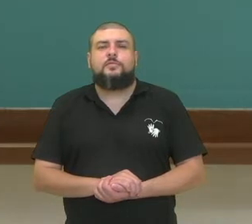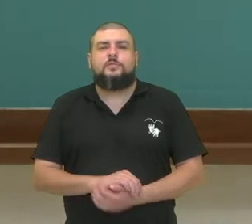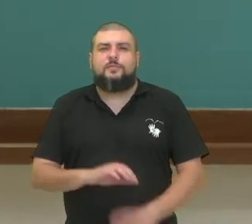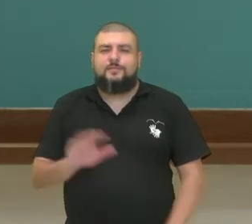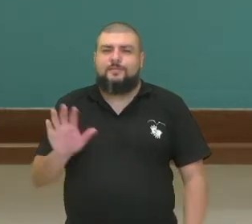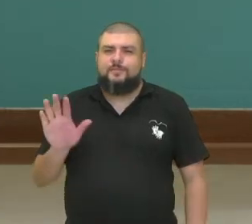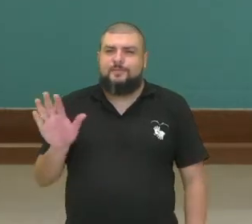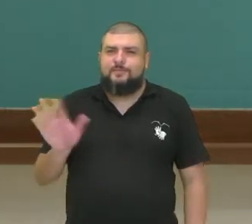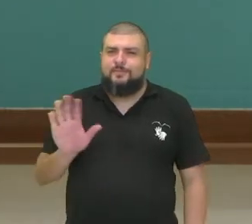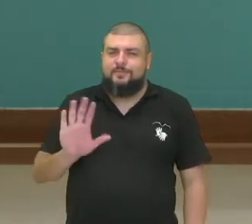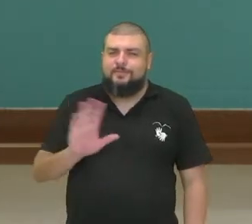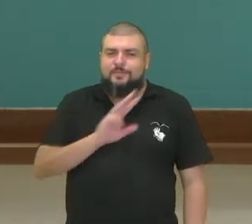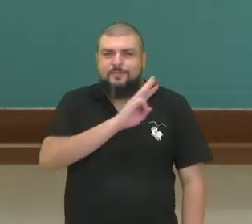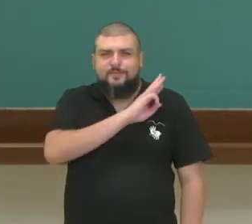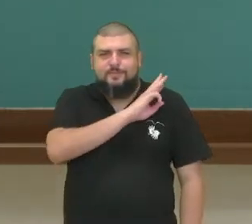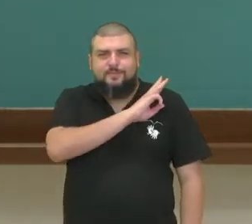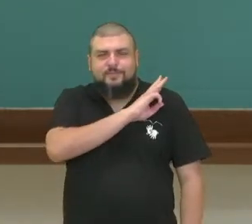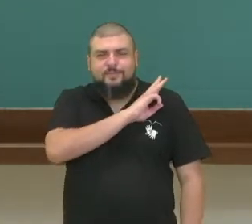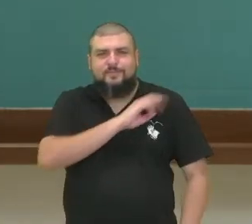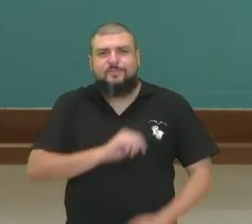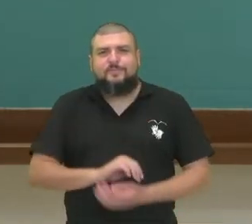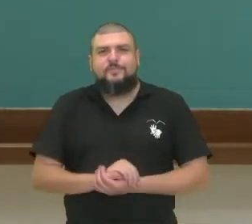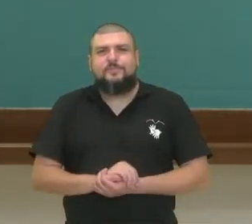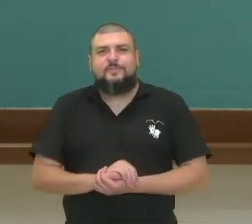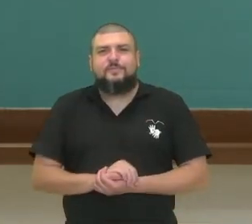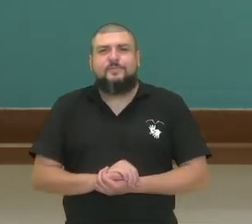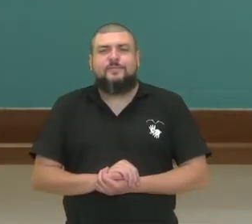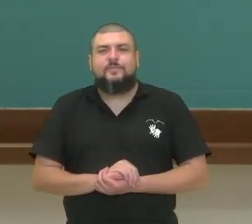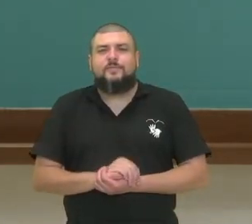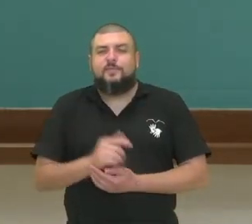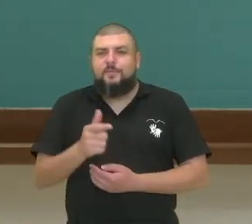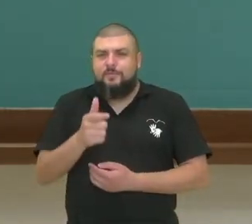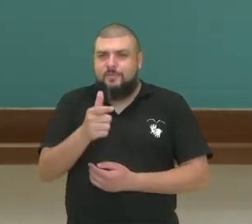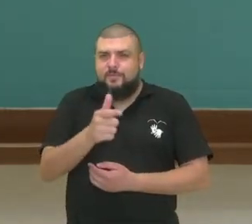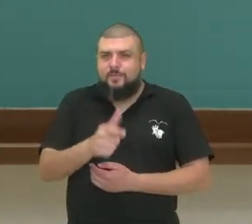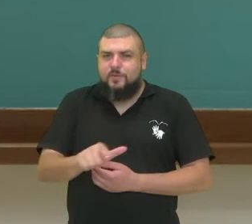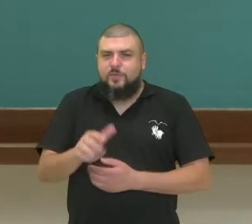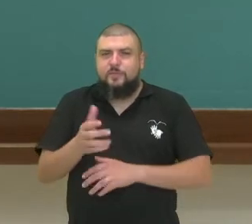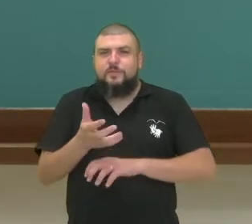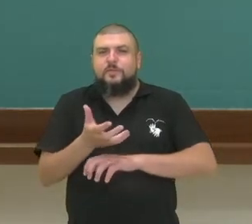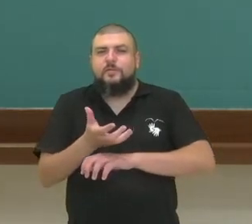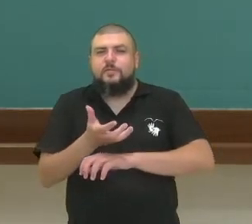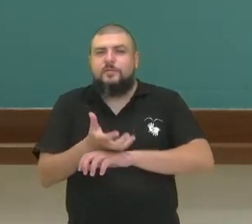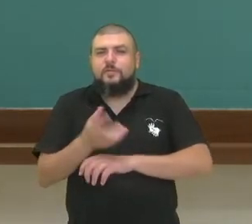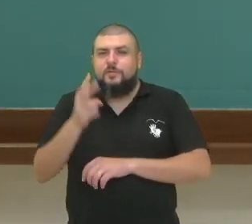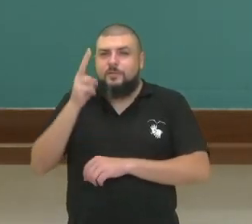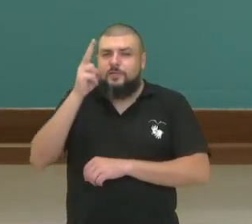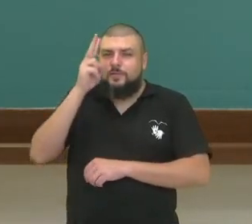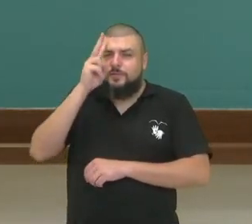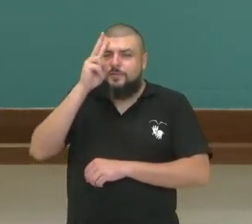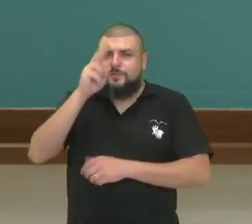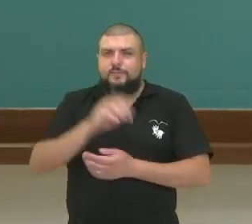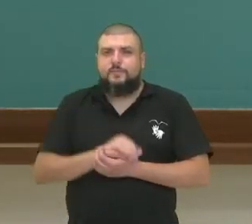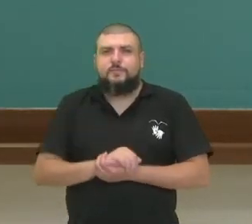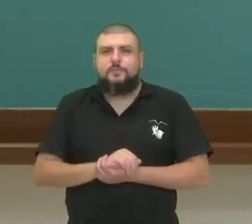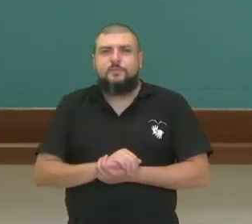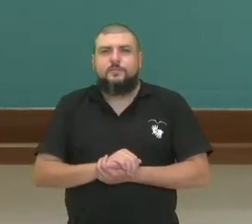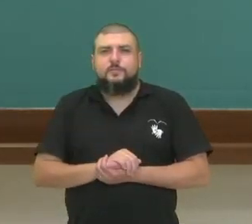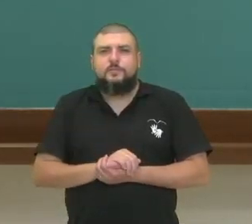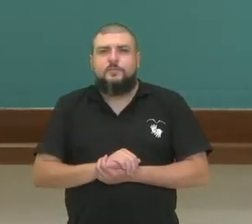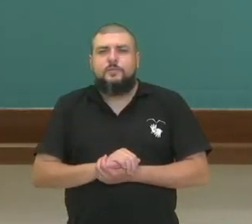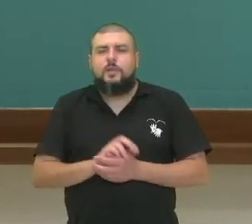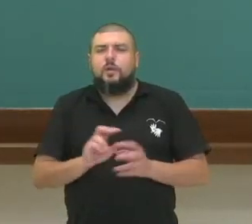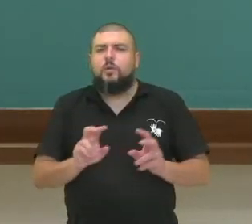Saudações, alunos da terceira série do ensino médio. Estamos começando mais uma aula de História, uma aula que a gente continua o debate sobre o